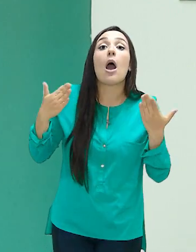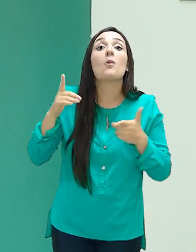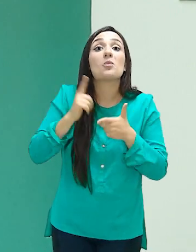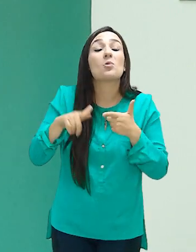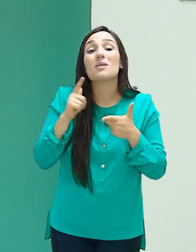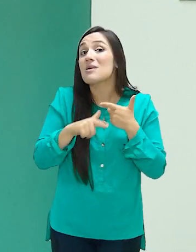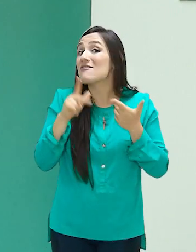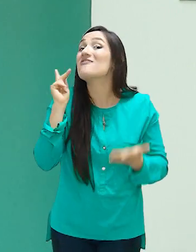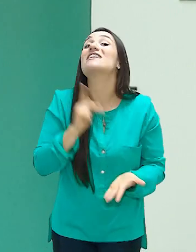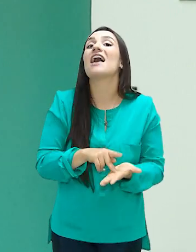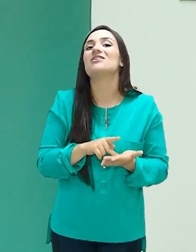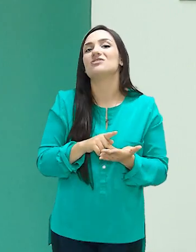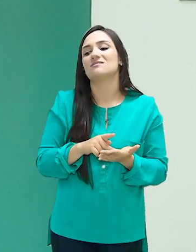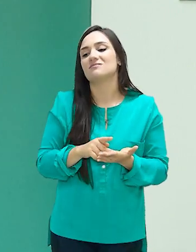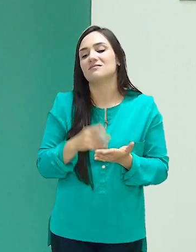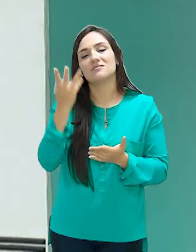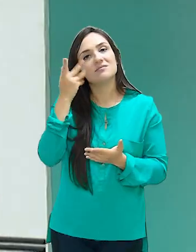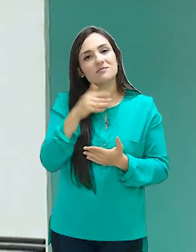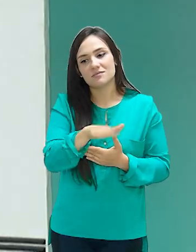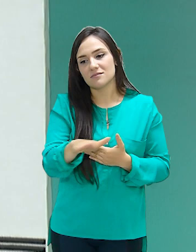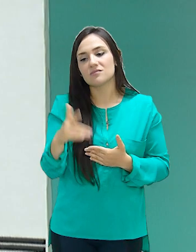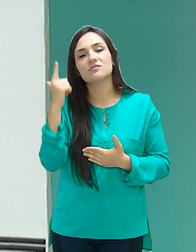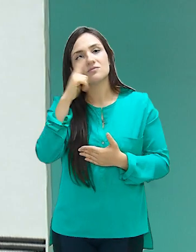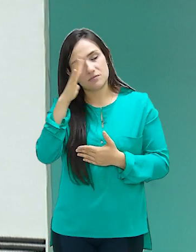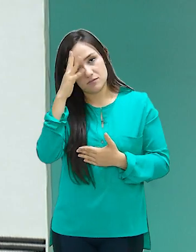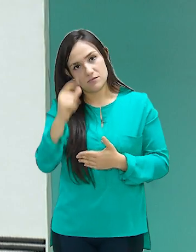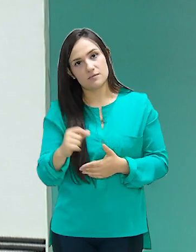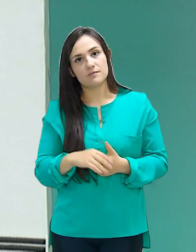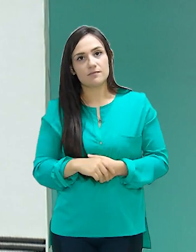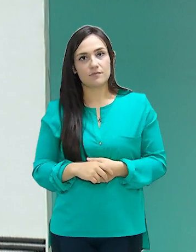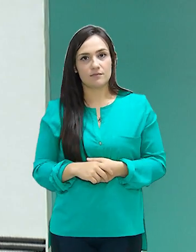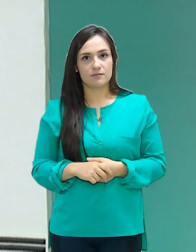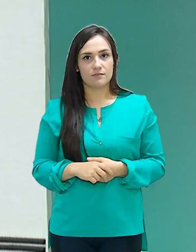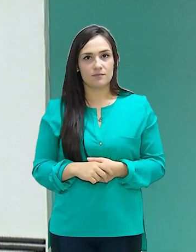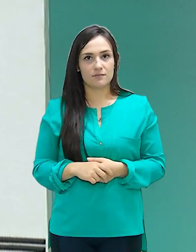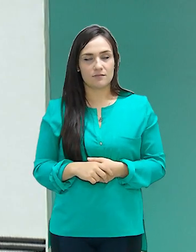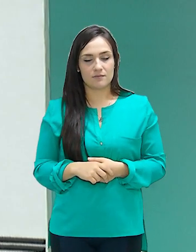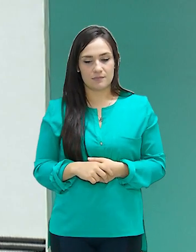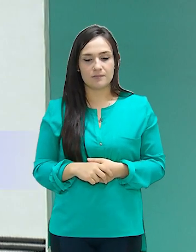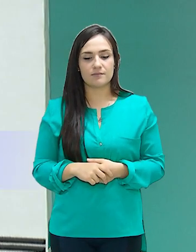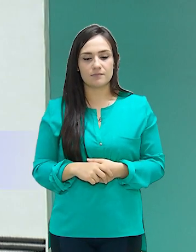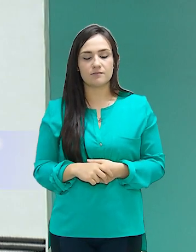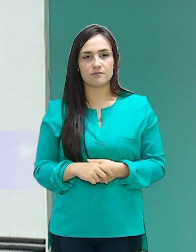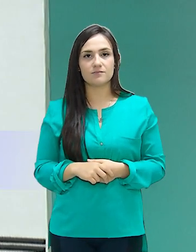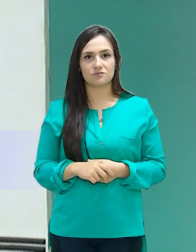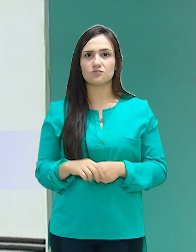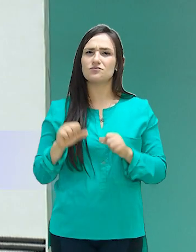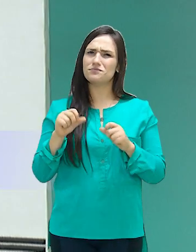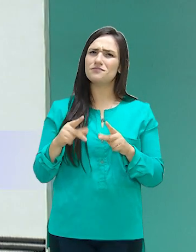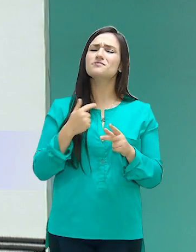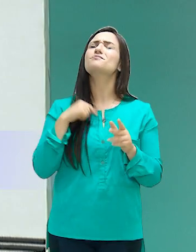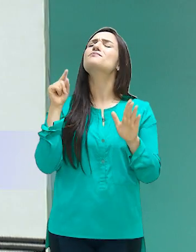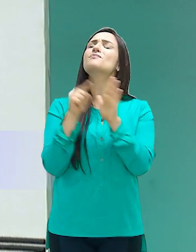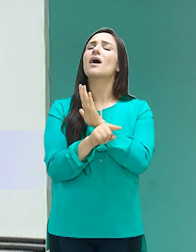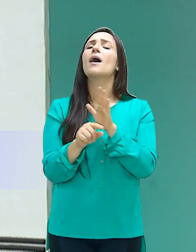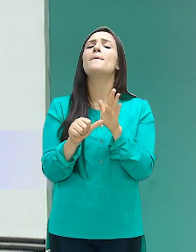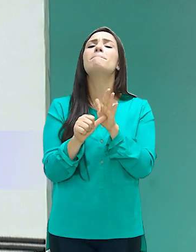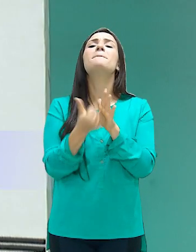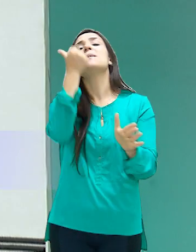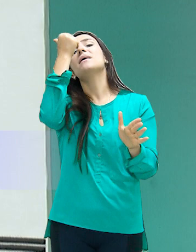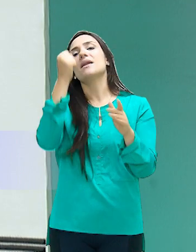momento mais tranquila. Doutora, no primeiro encontro, eu vou falar do primeiro encontro, que é o mais nevrálgico do negócio,